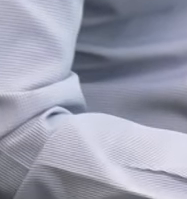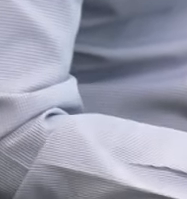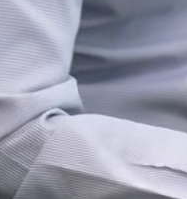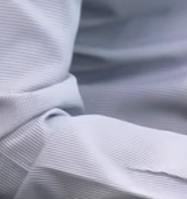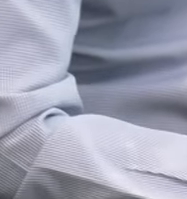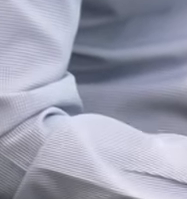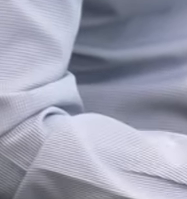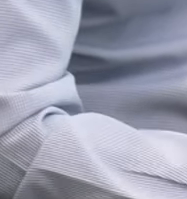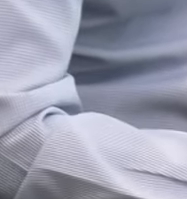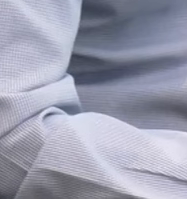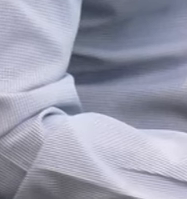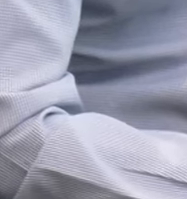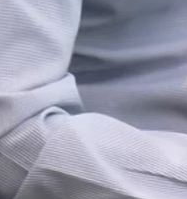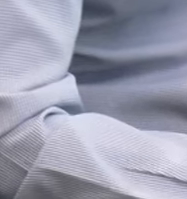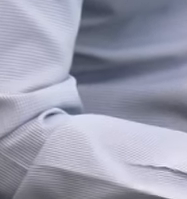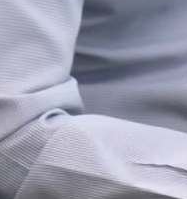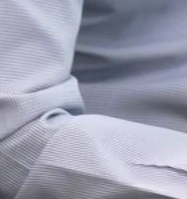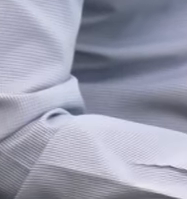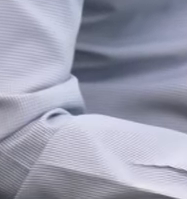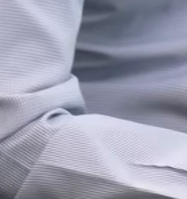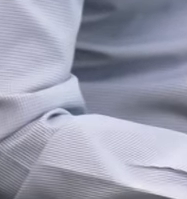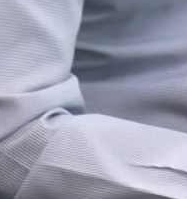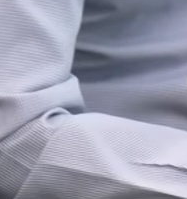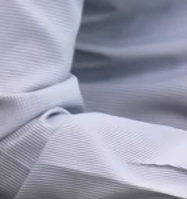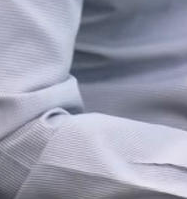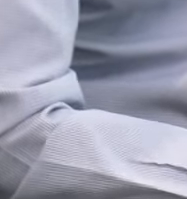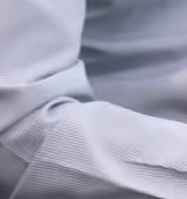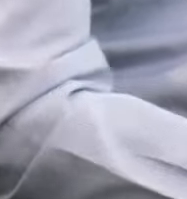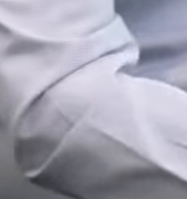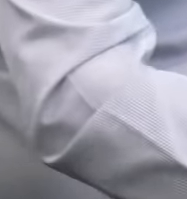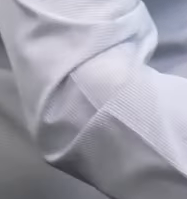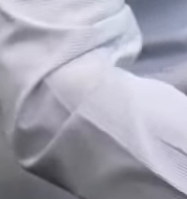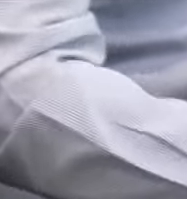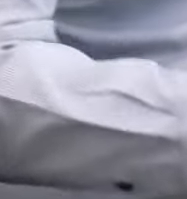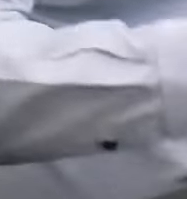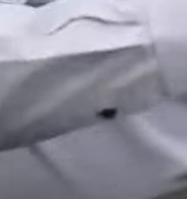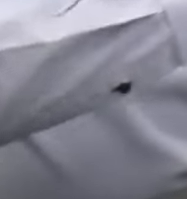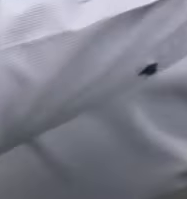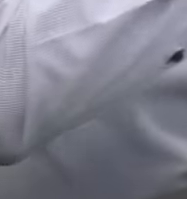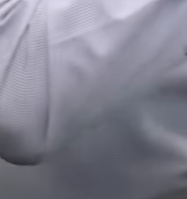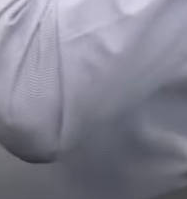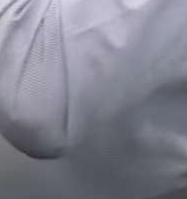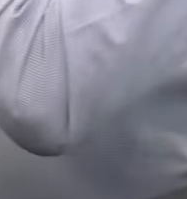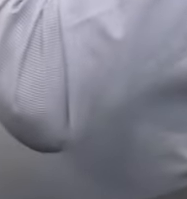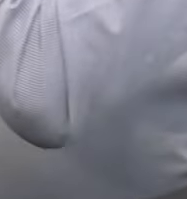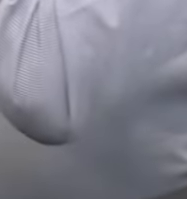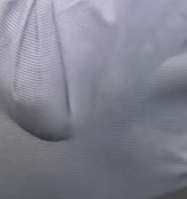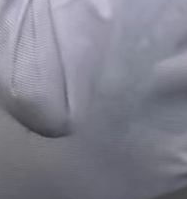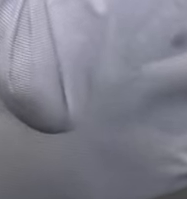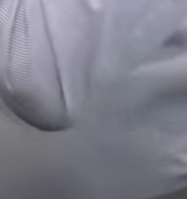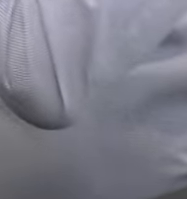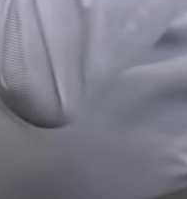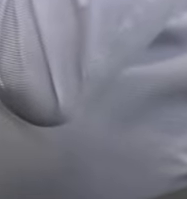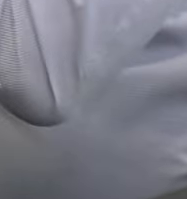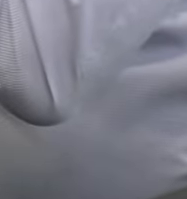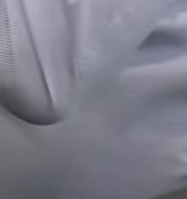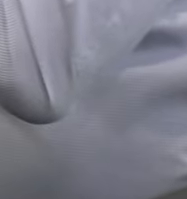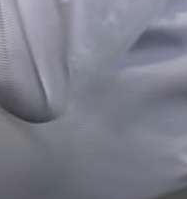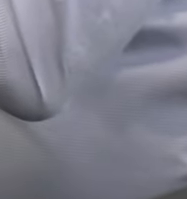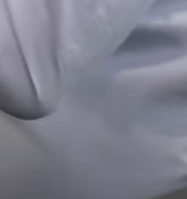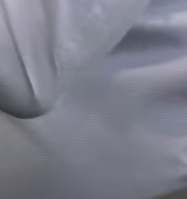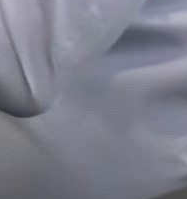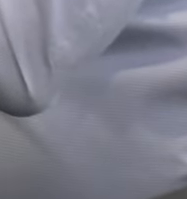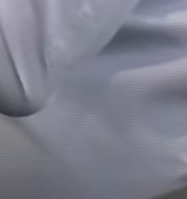de acessar determinadas áreas. E isso acaba, de fato, impactando a nossa operação. E aí, fazendo um paralelo